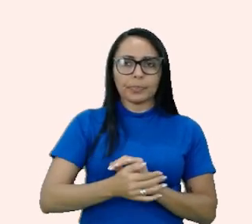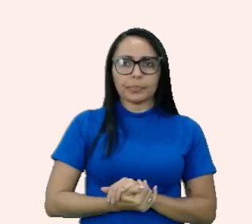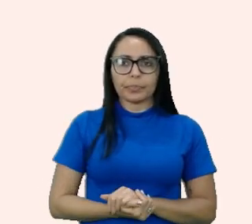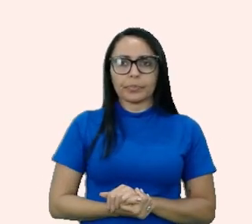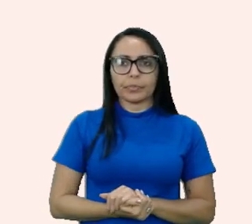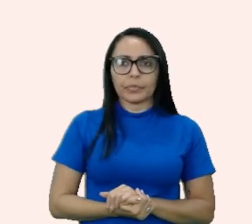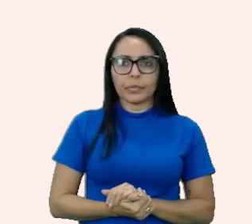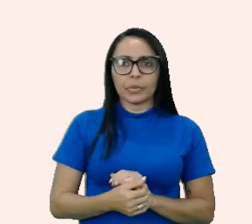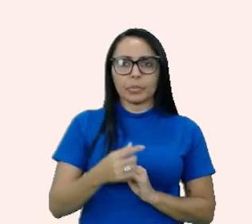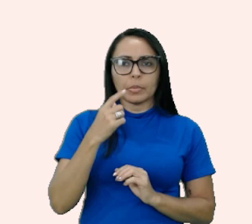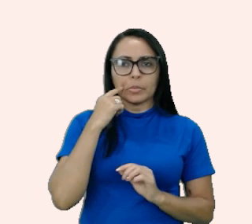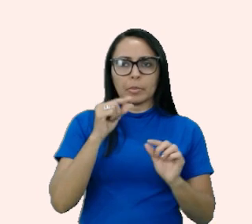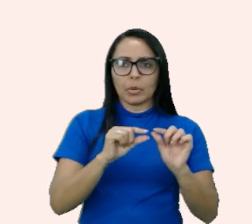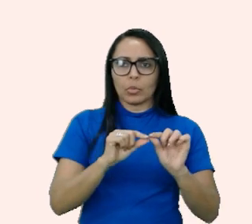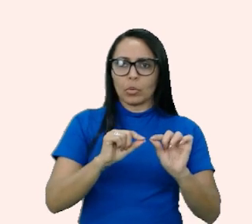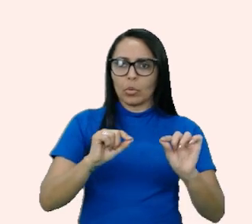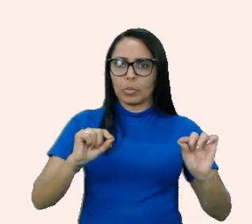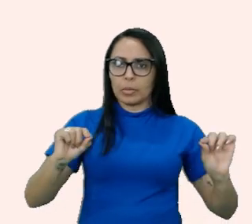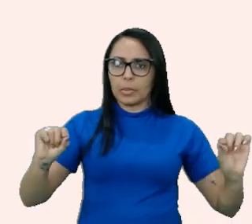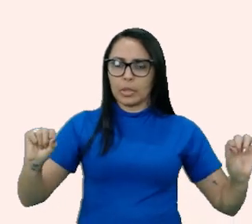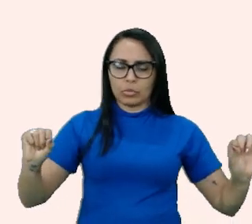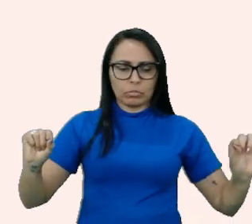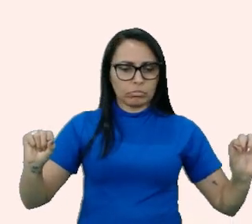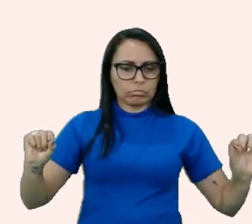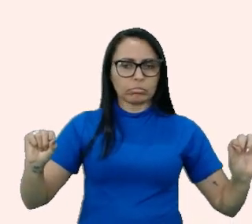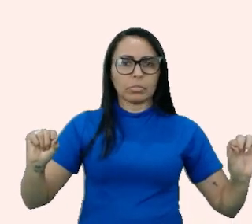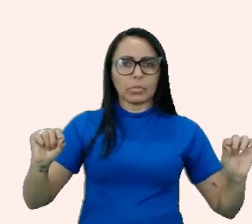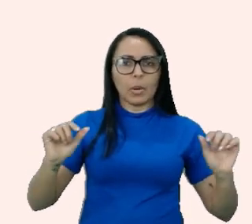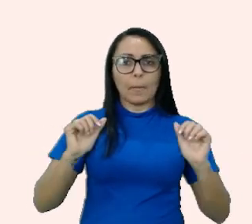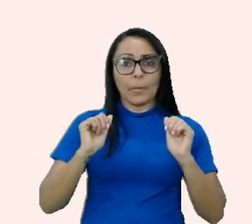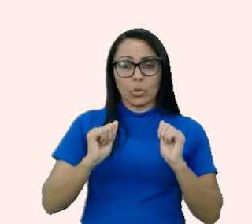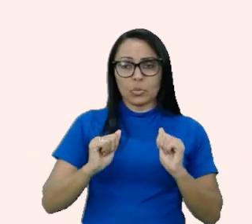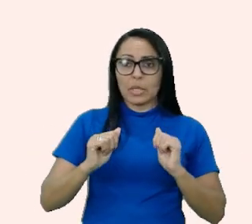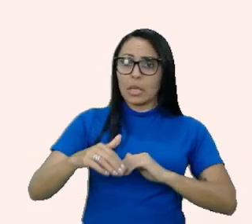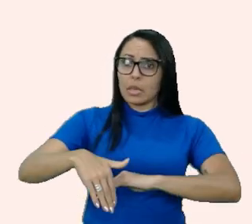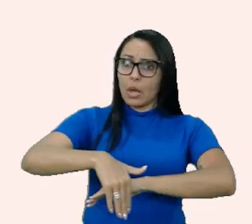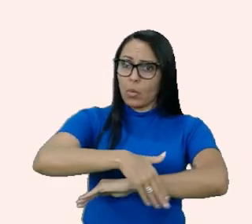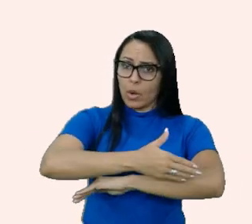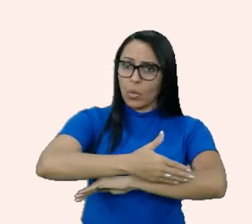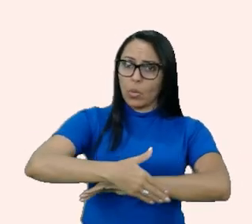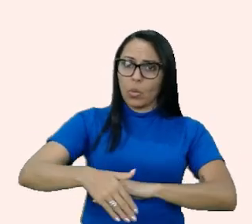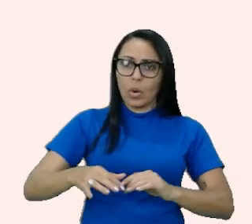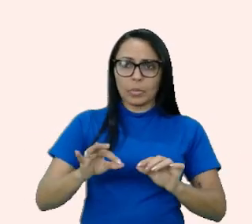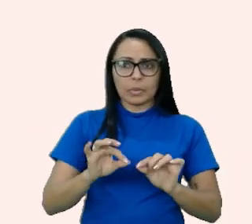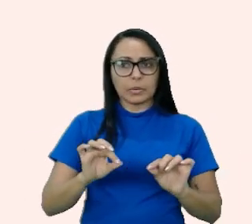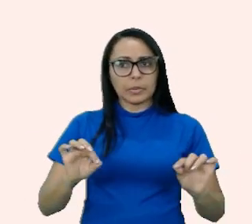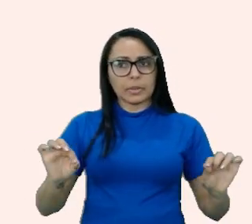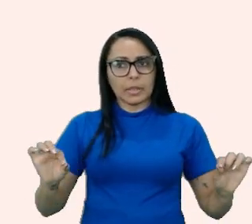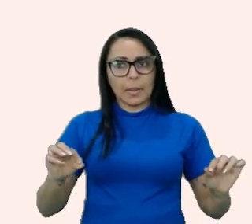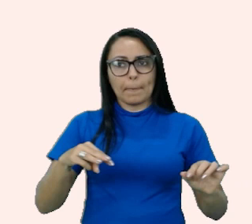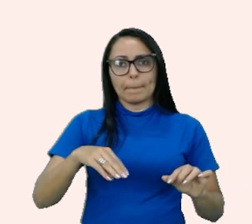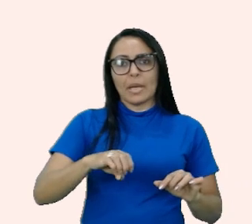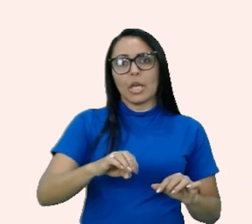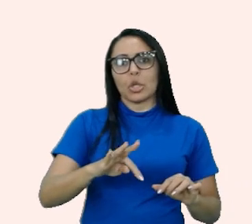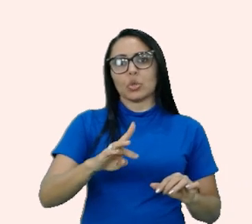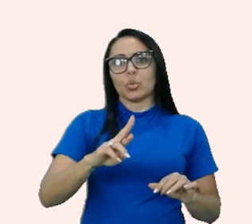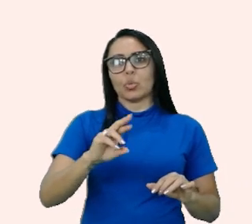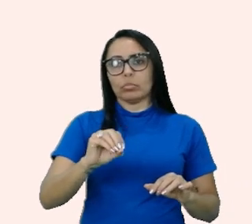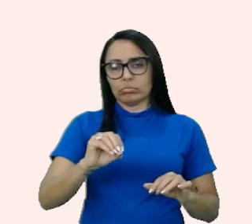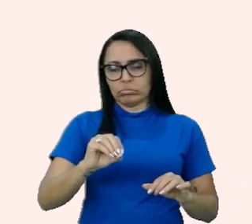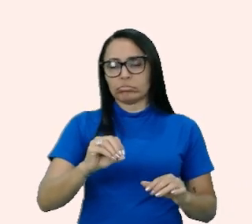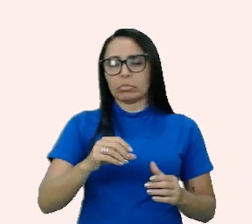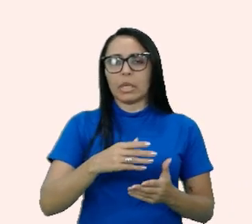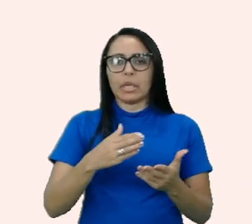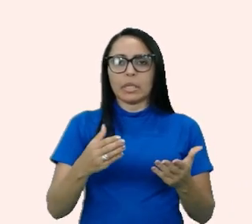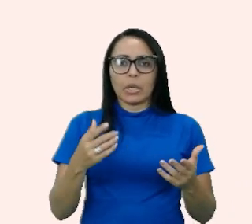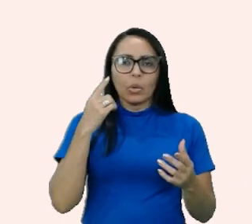comprimento. Eu posso medir o comprimento de uma rua. Esse comprimento a gente sabe que ele é dado em metro, ok? Então, a